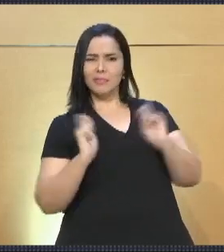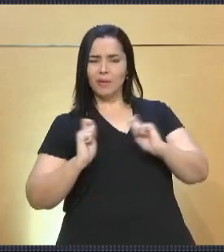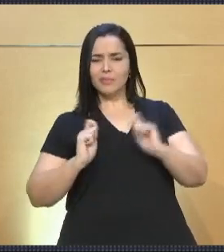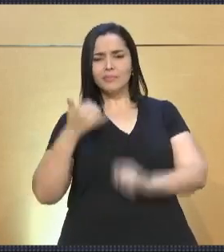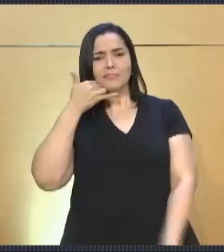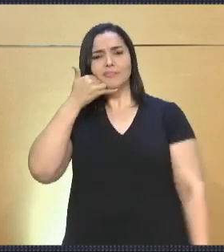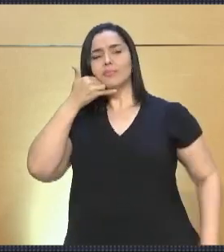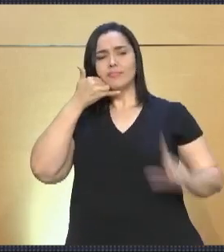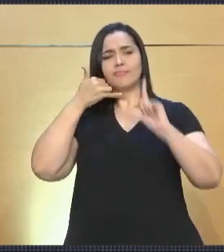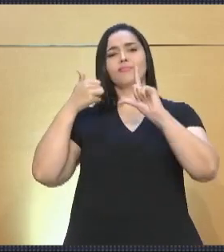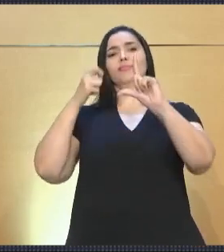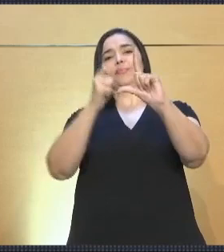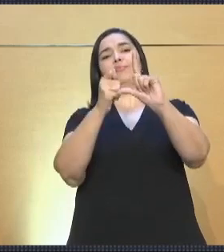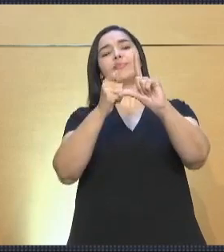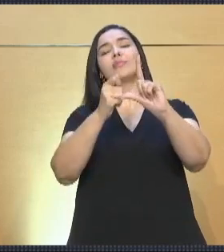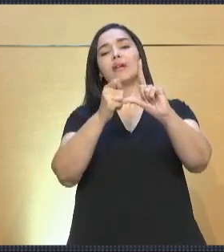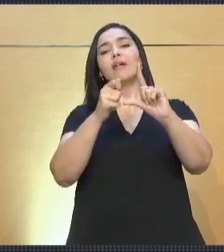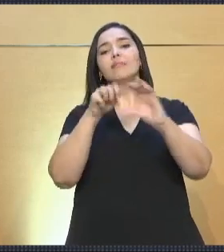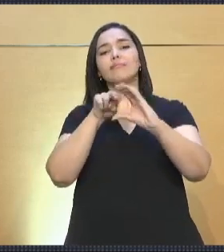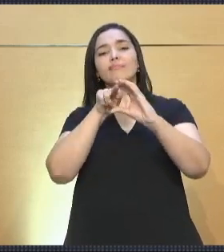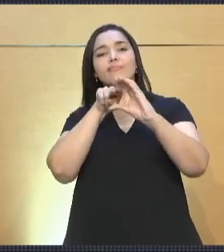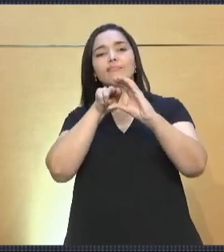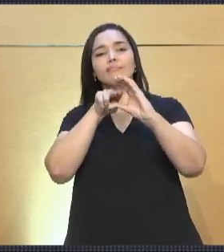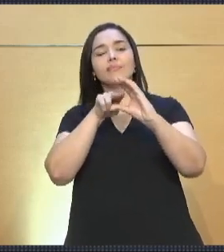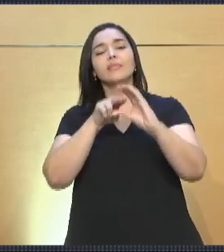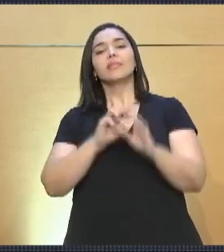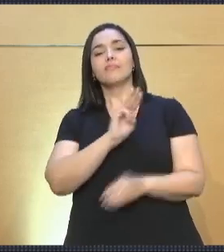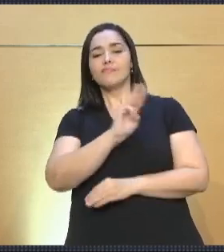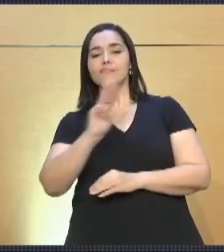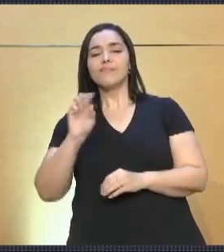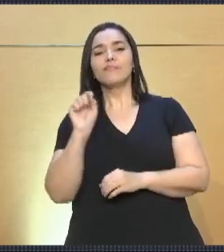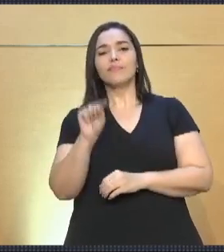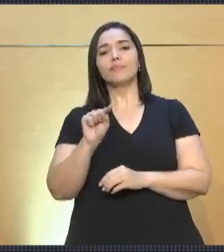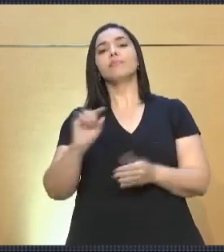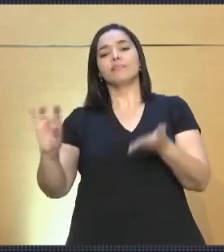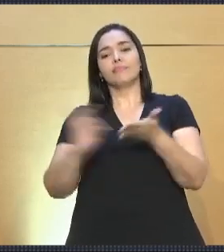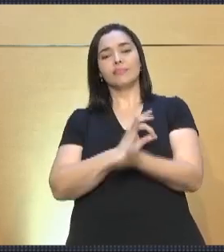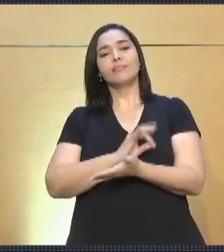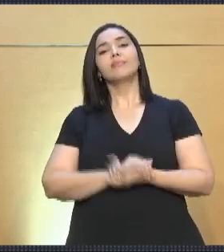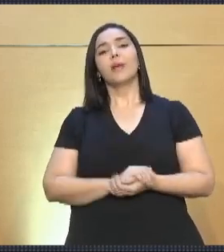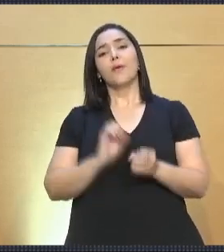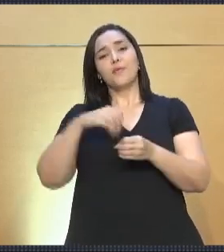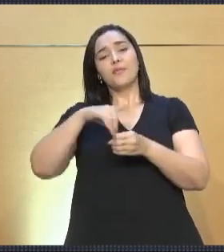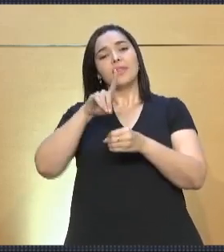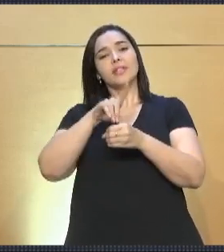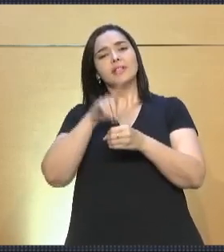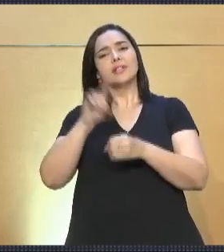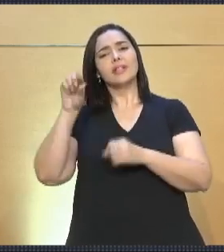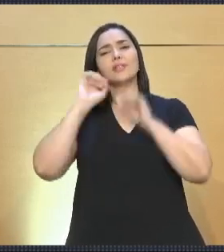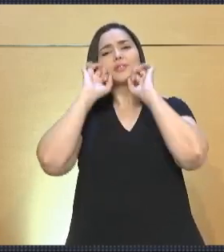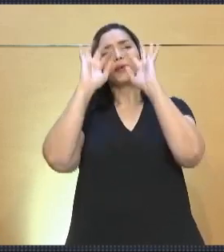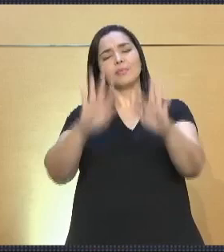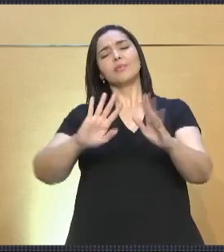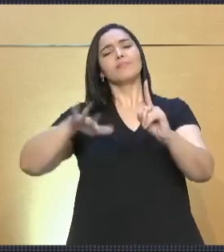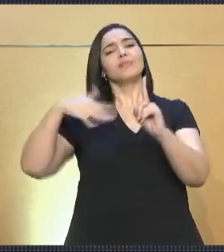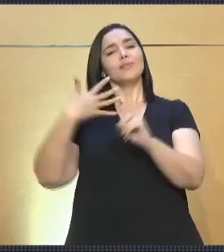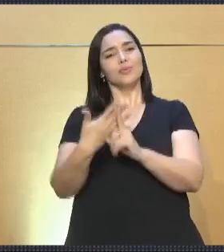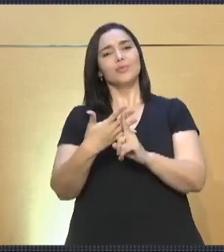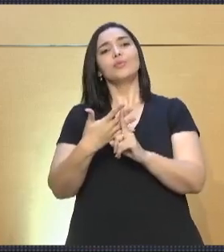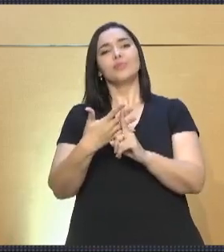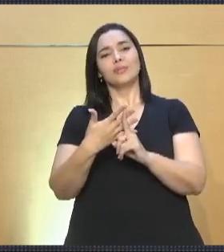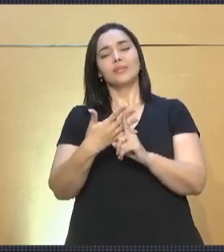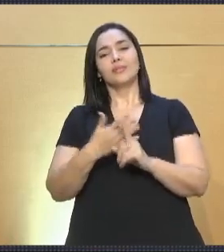seu telefone e poder acionar os nossos canais para que você possa ofertar e dizimar. Que Deus te abençoe, multiplique